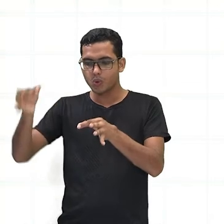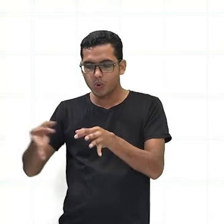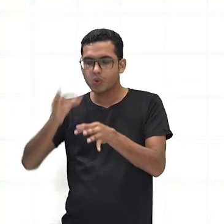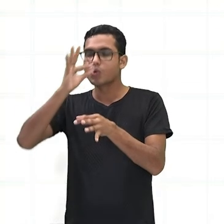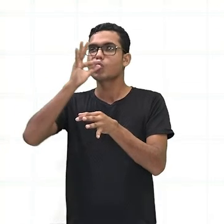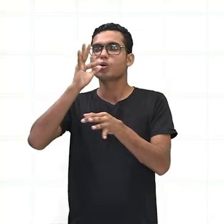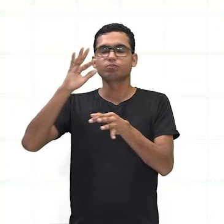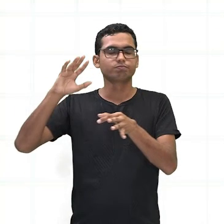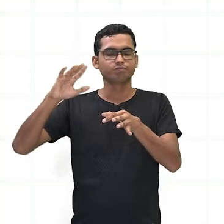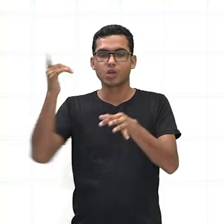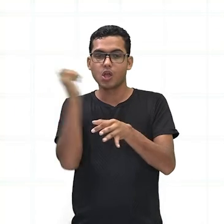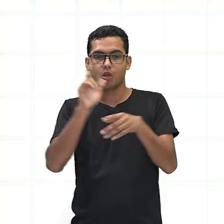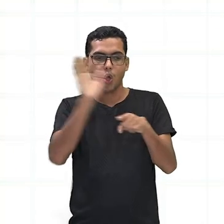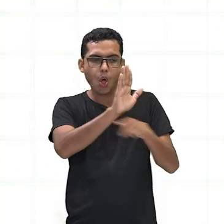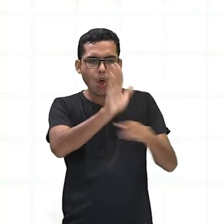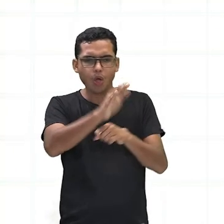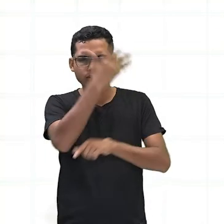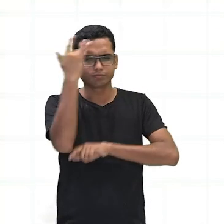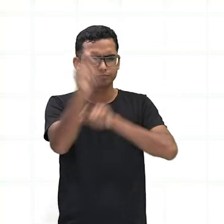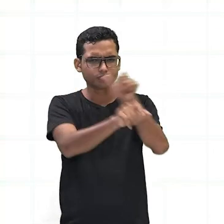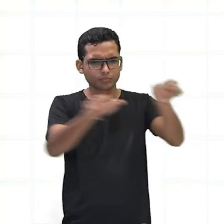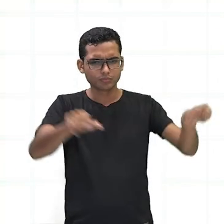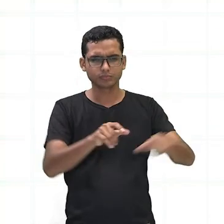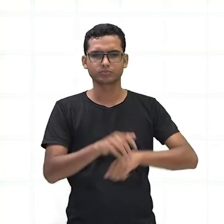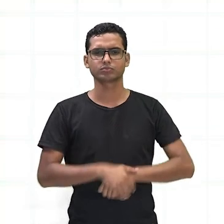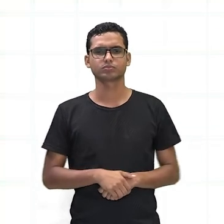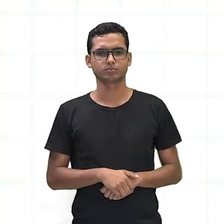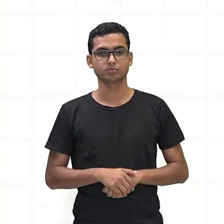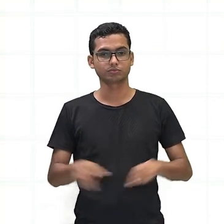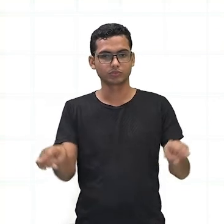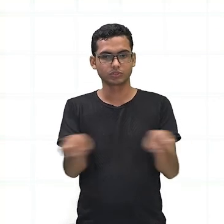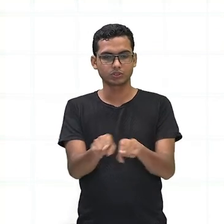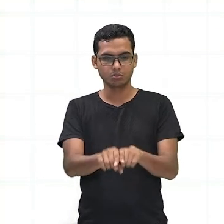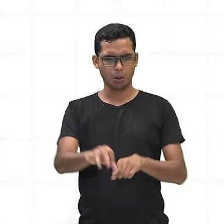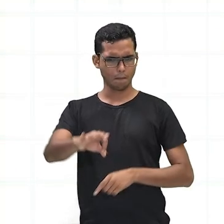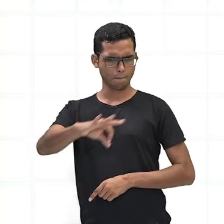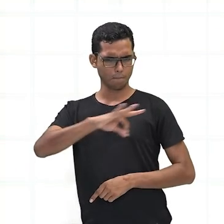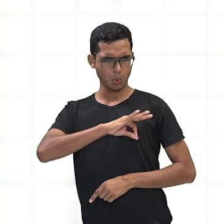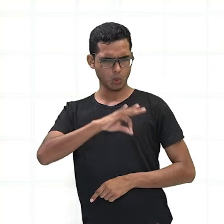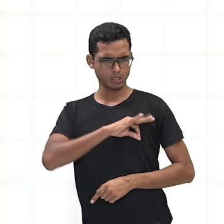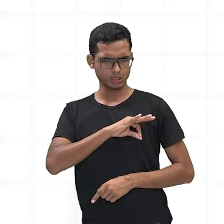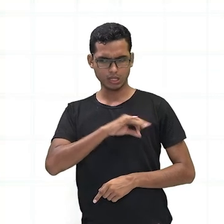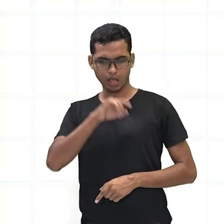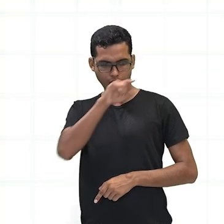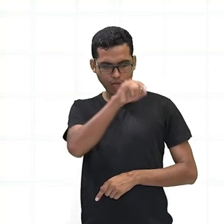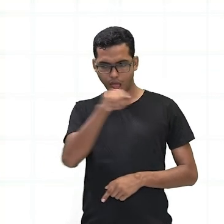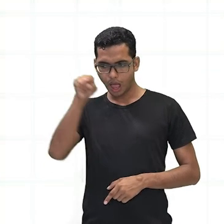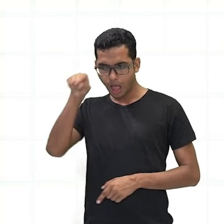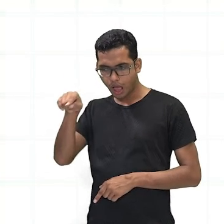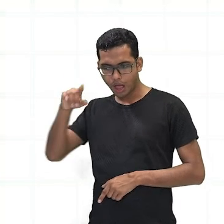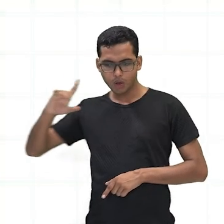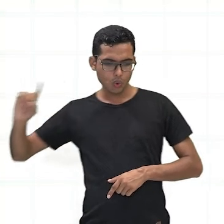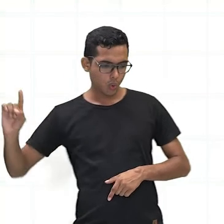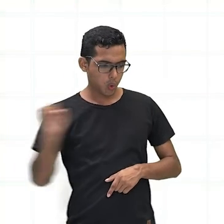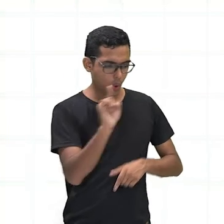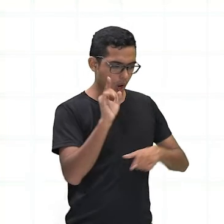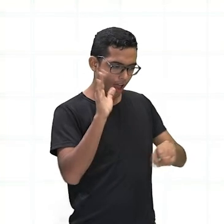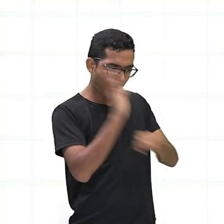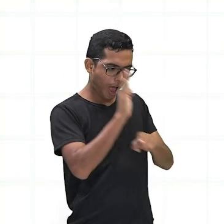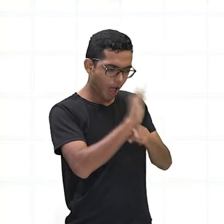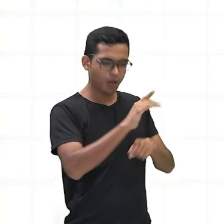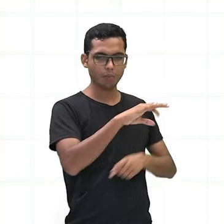police to catch a robber. Ela ajudou a polícia para pegar um ladrão. She trapped in